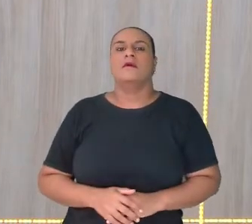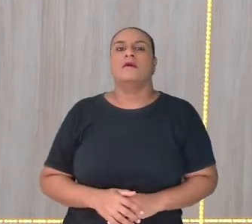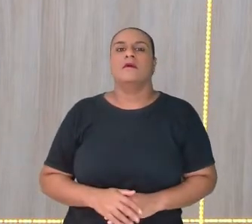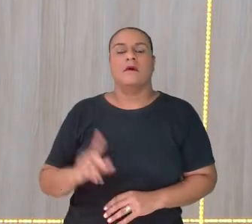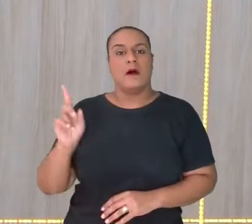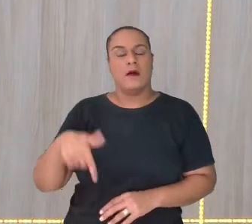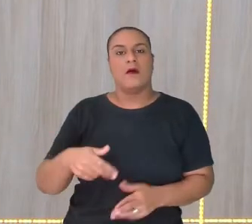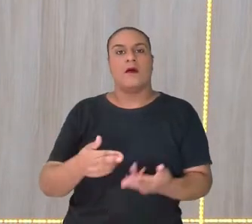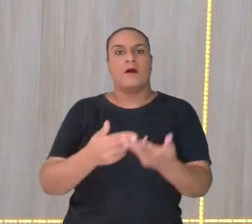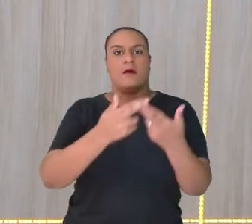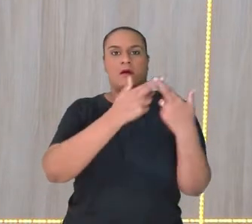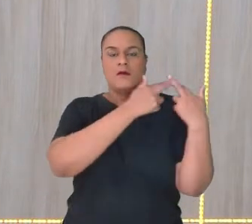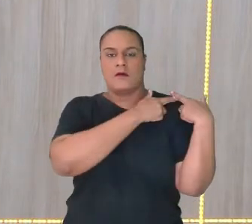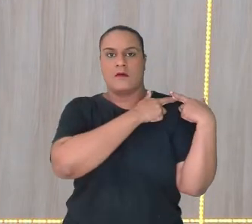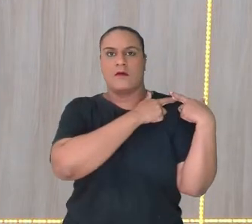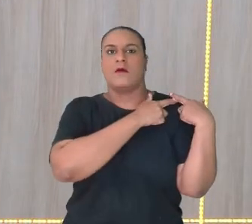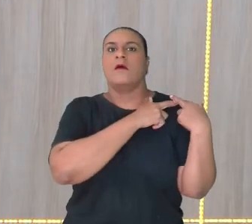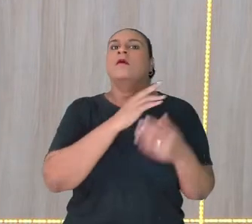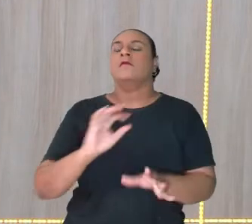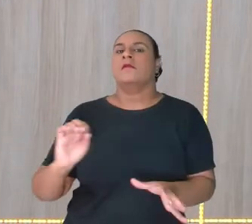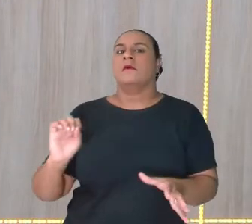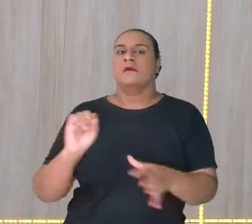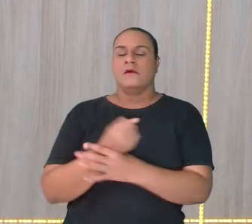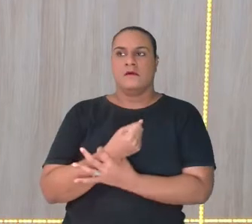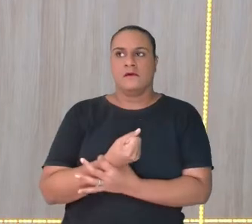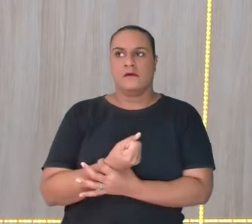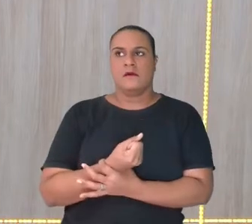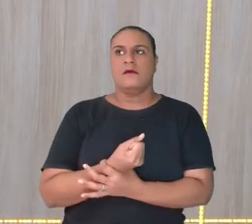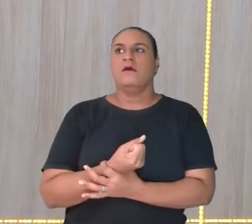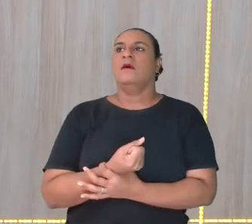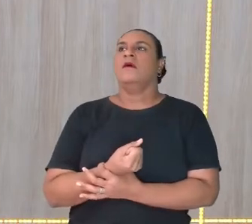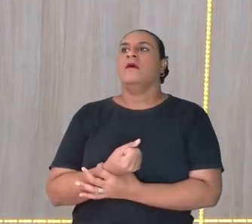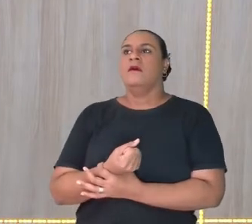eram responsáveis pela segurança, né,